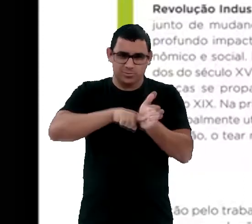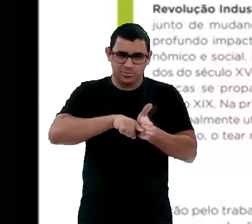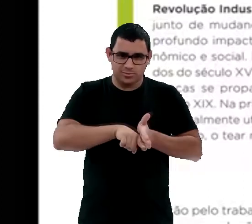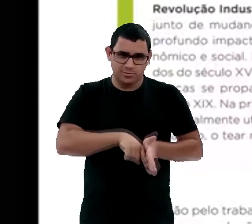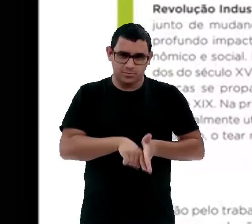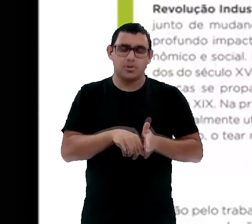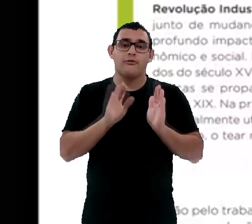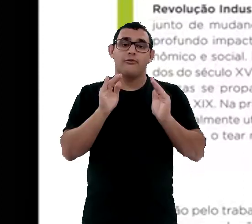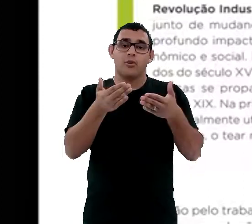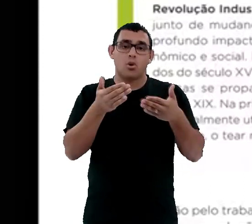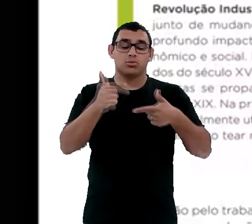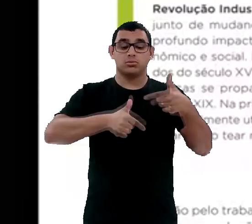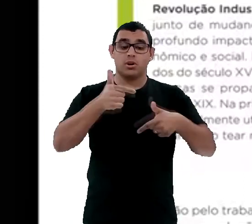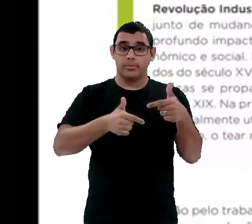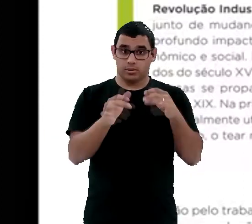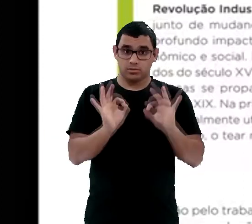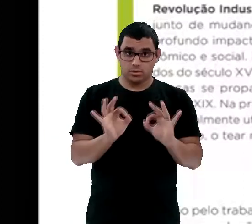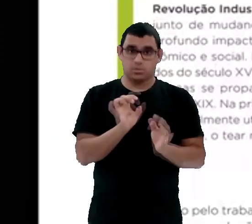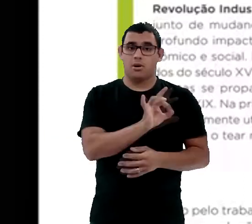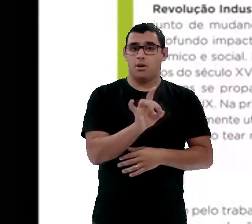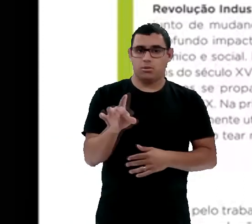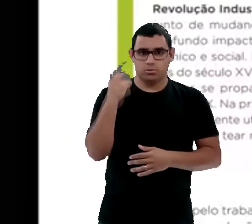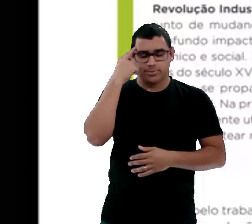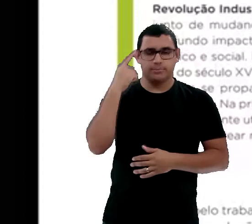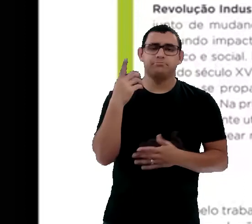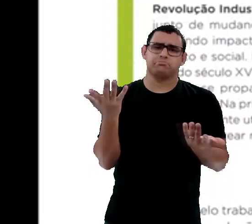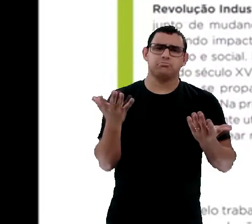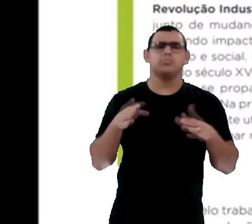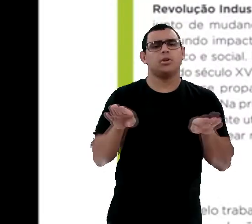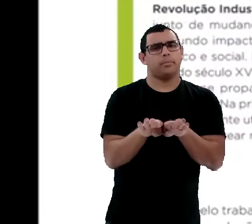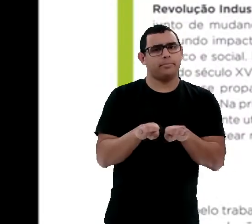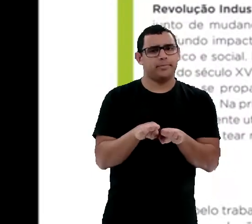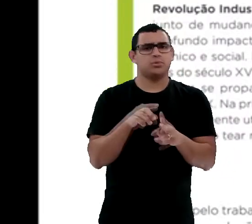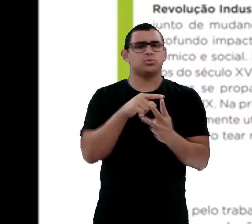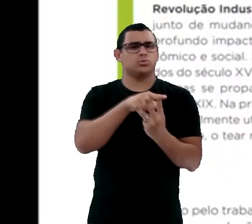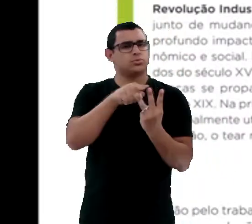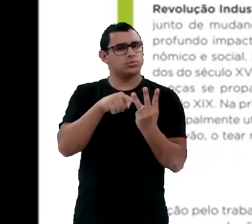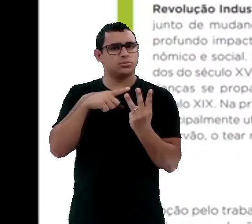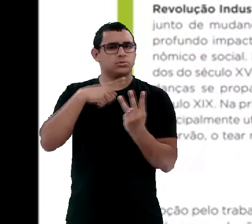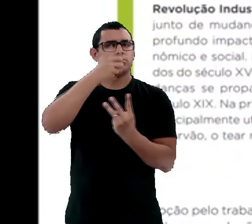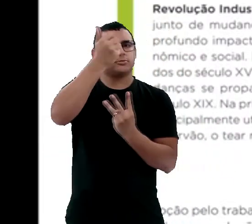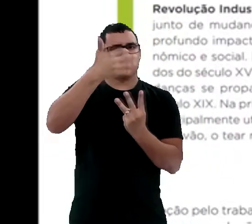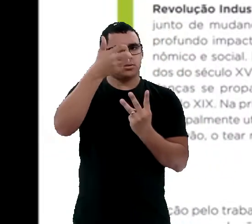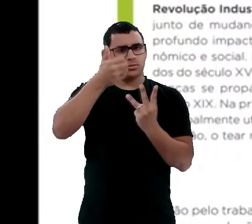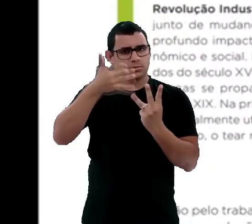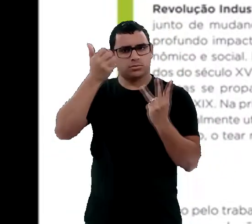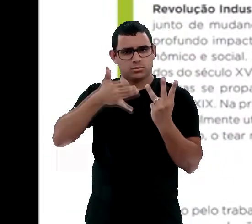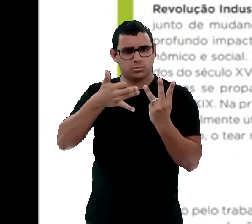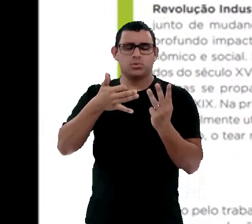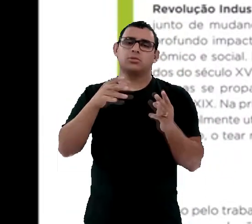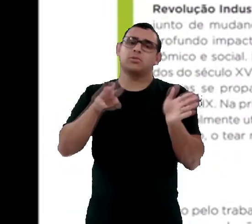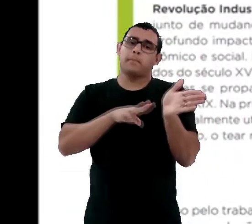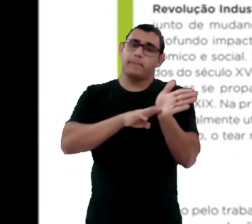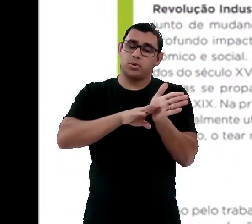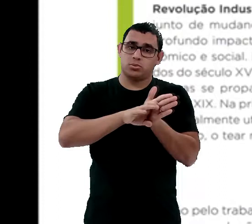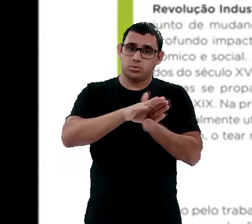Então, vamos ver aqui o que é que cada um pensa sobre isso. Apesar de terem explicações e métodos de